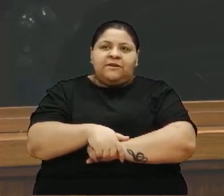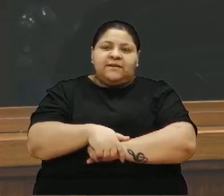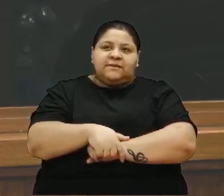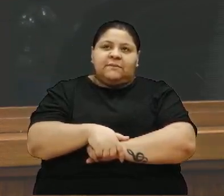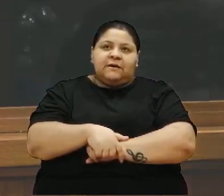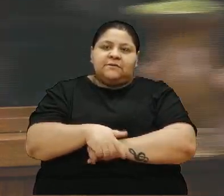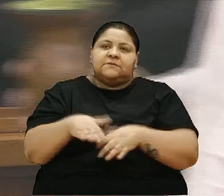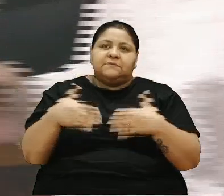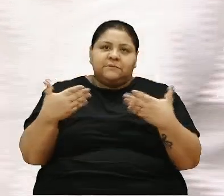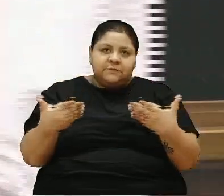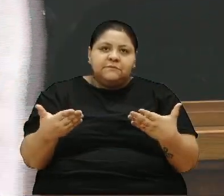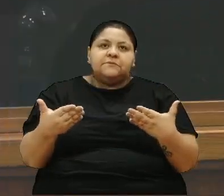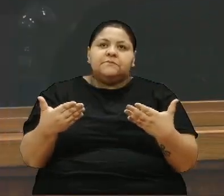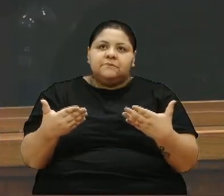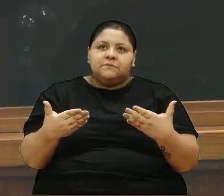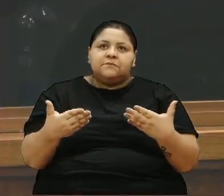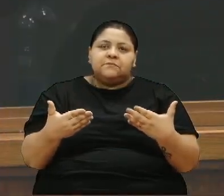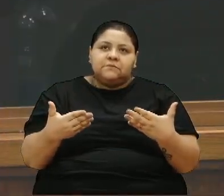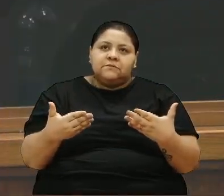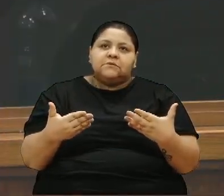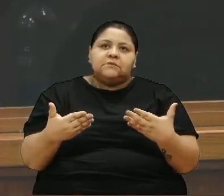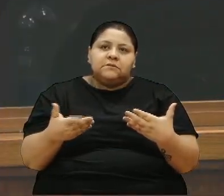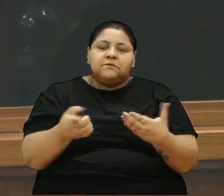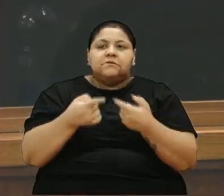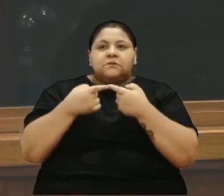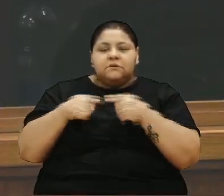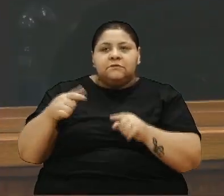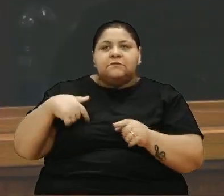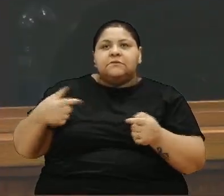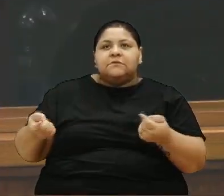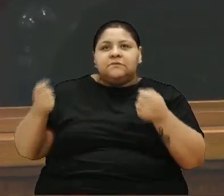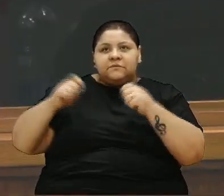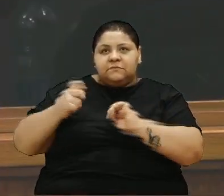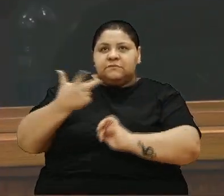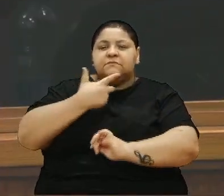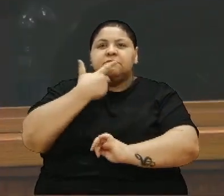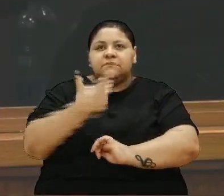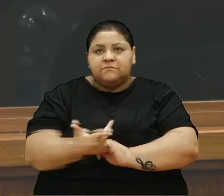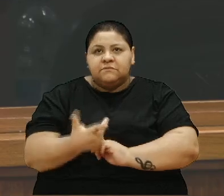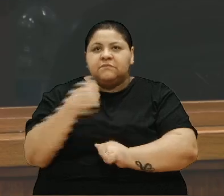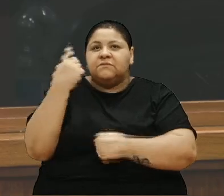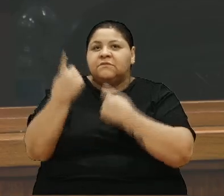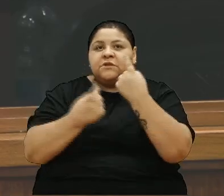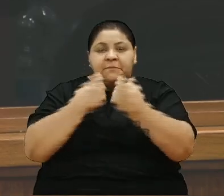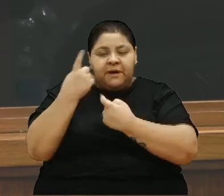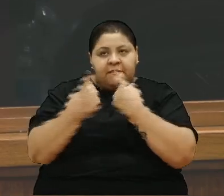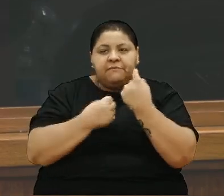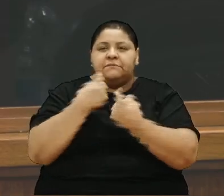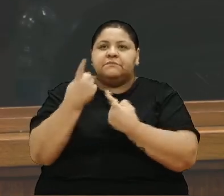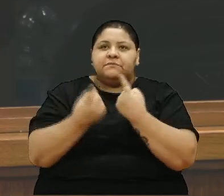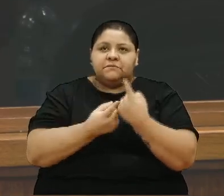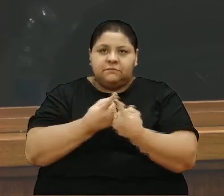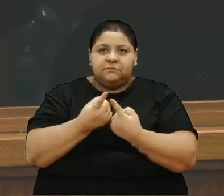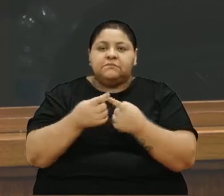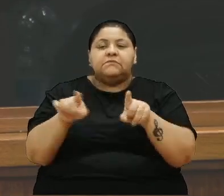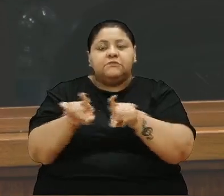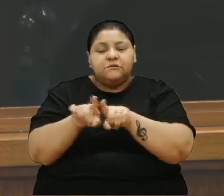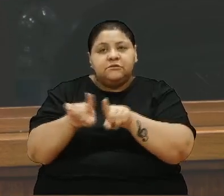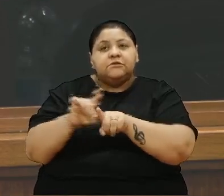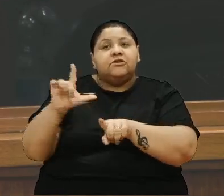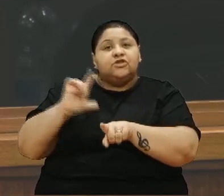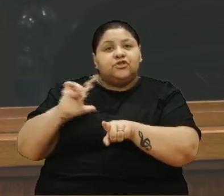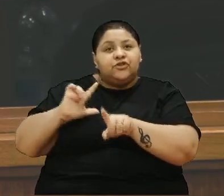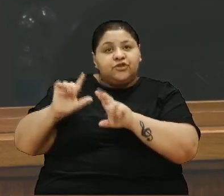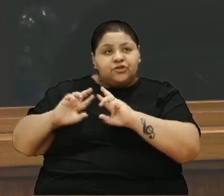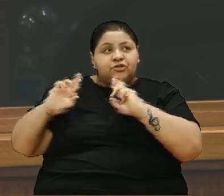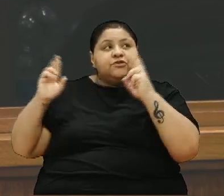de uma forma mais organizada, mas eu preciso falar algumas coisas, porque também nós tivemos uma